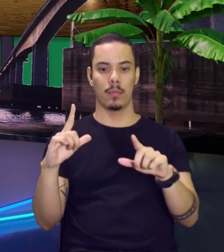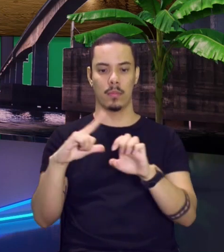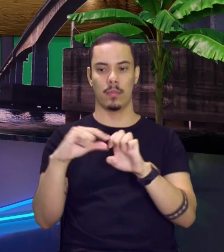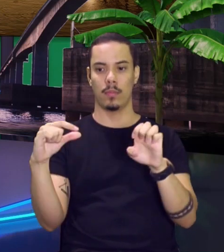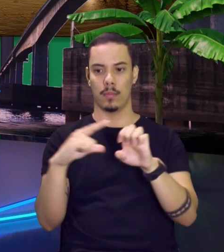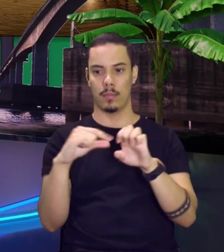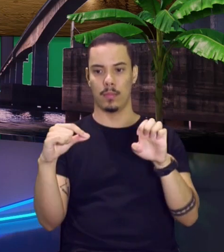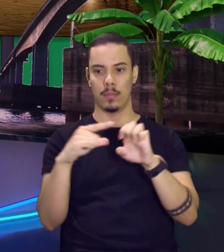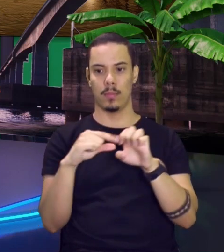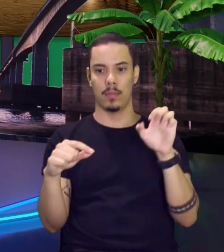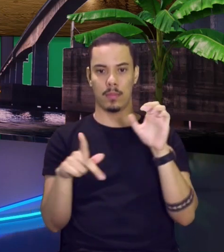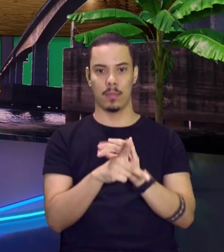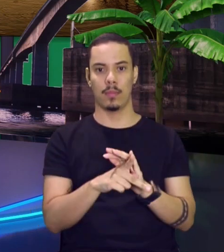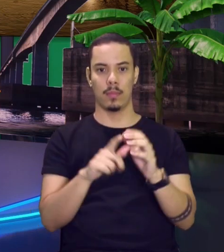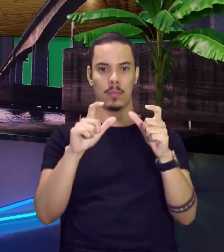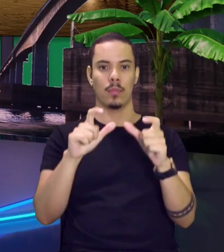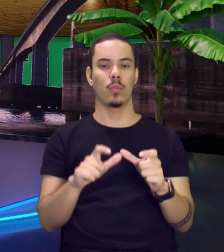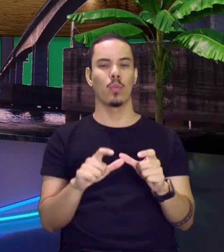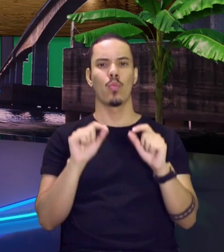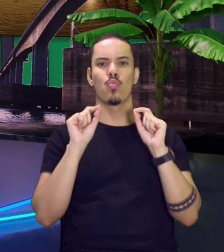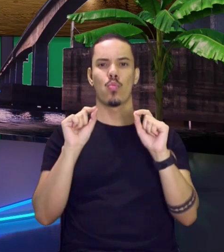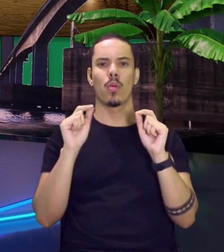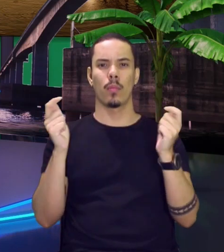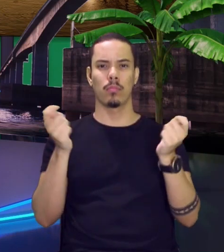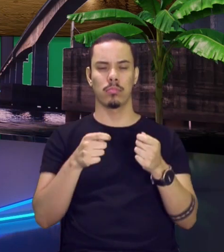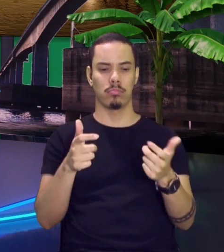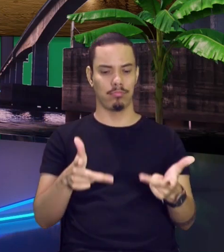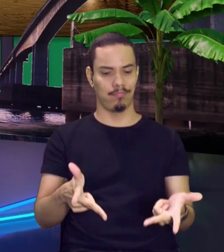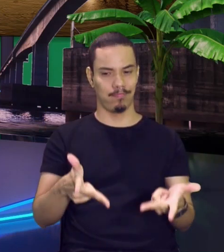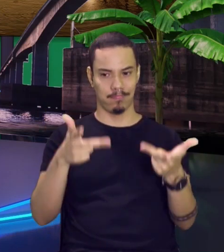meu lugar? O que é que eu posso ver